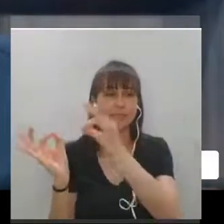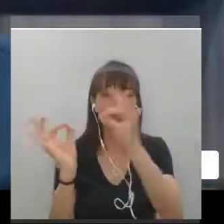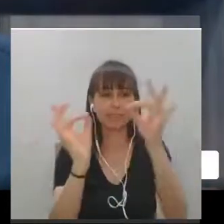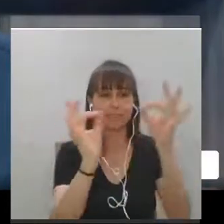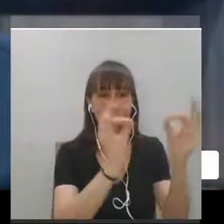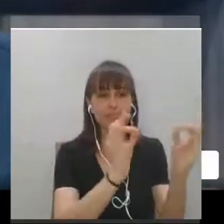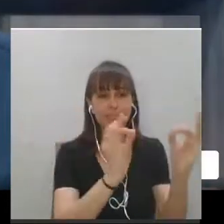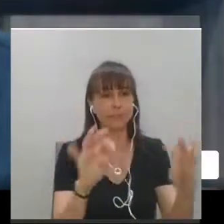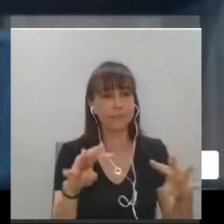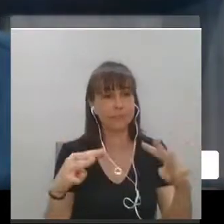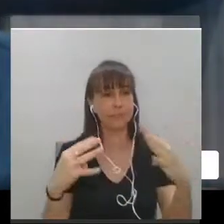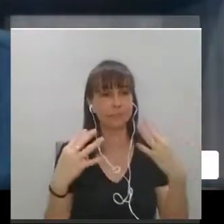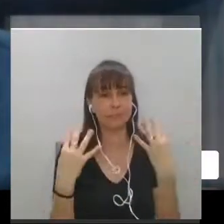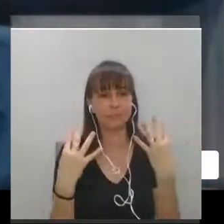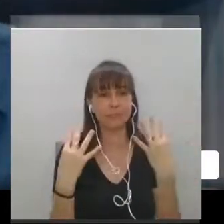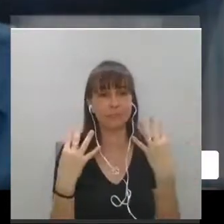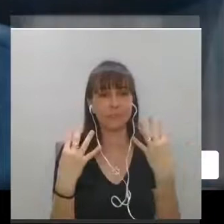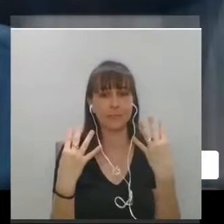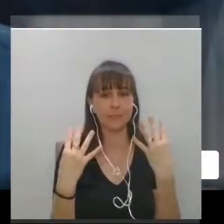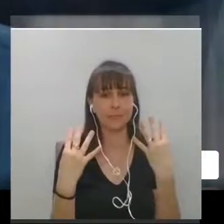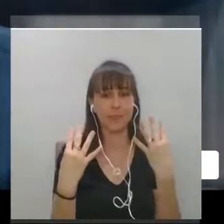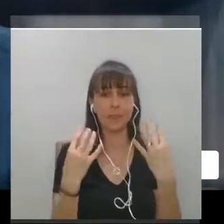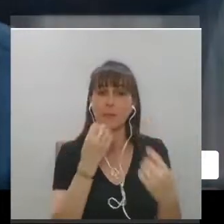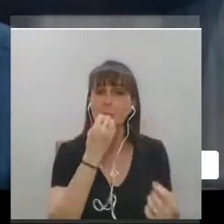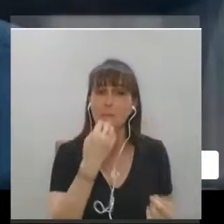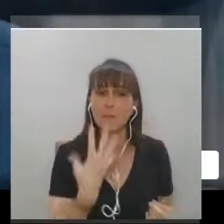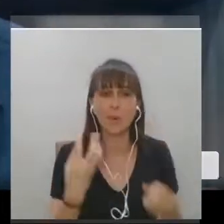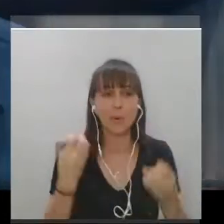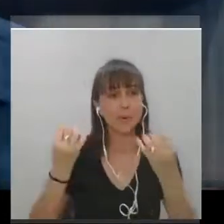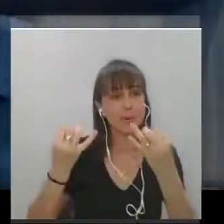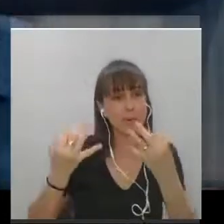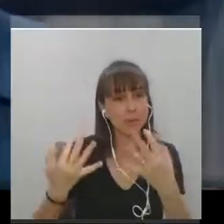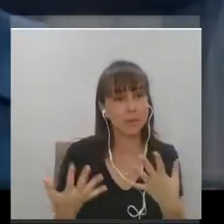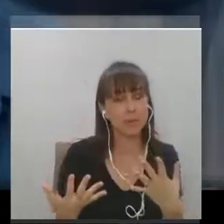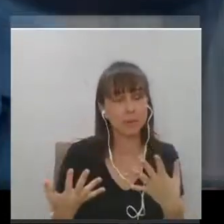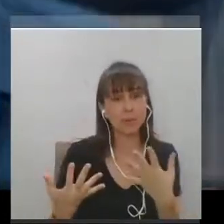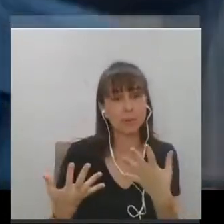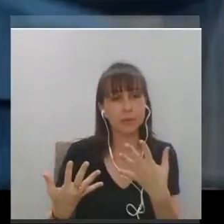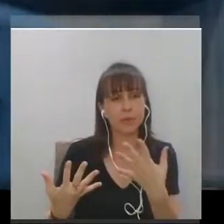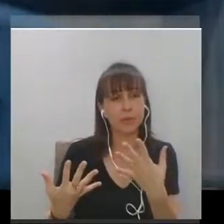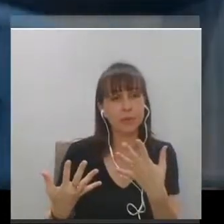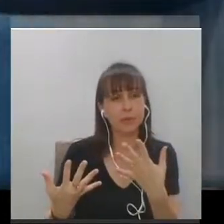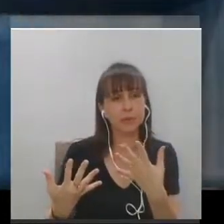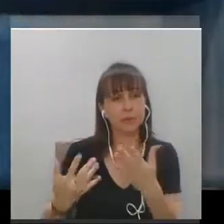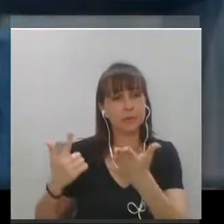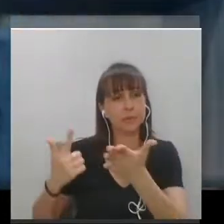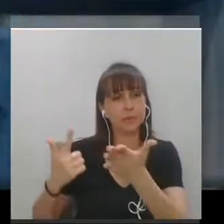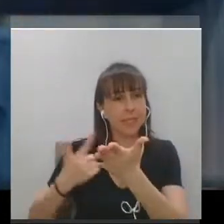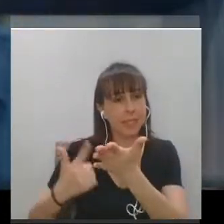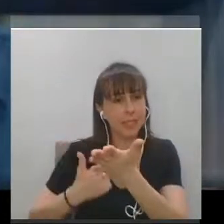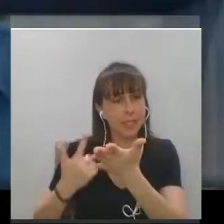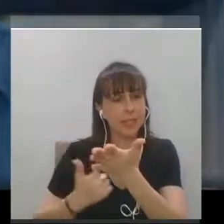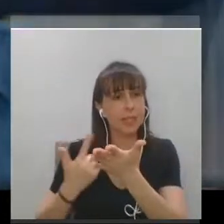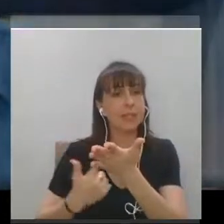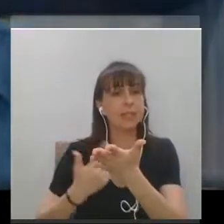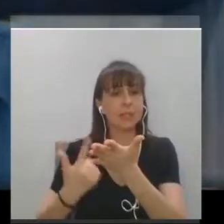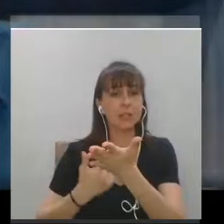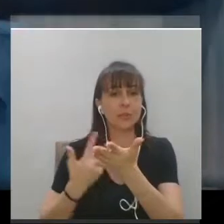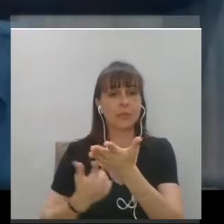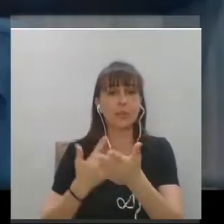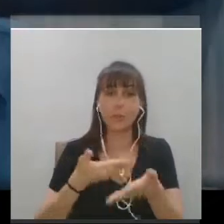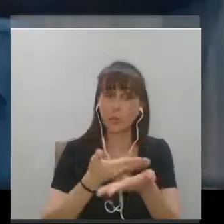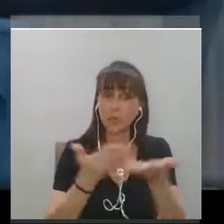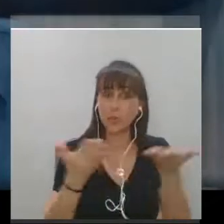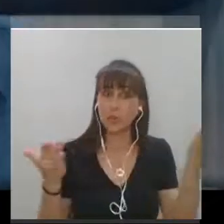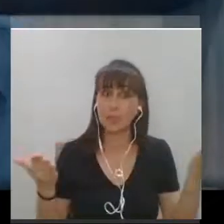prazer sempre falar sobre livros, né? Falar sobre obras clássicas, especialmente, né? Para quem admira os livros, né? Como